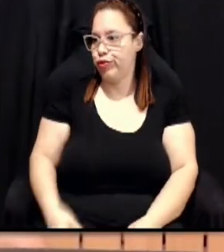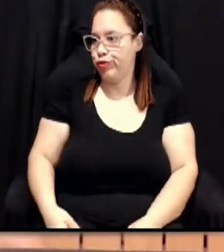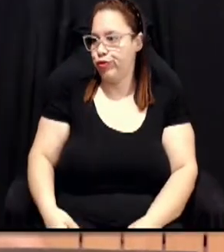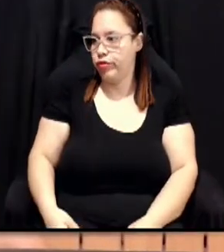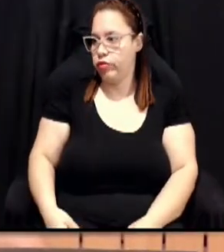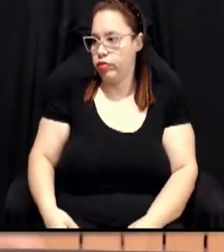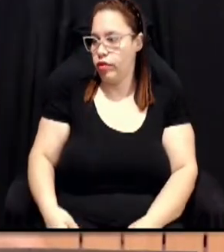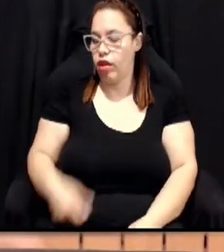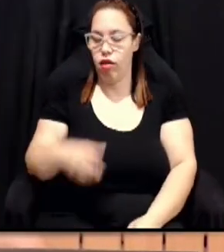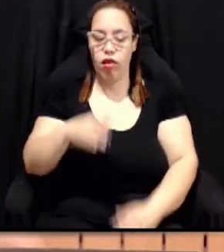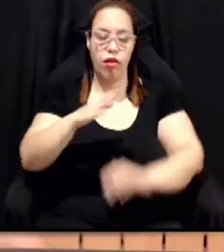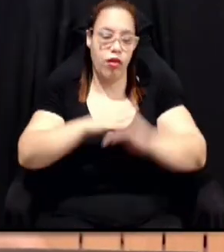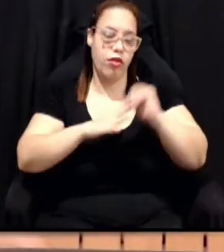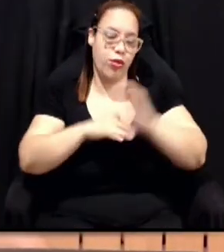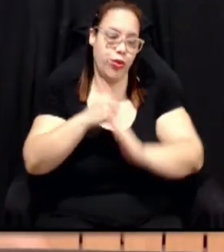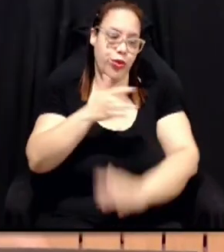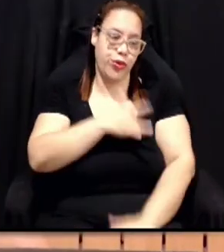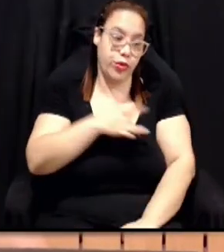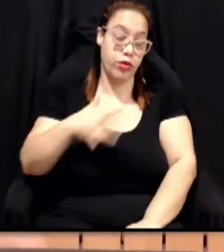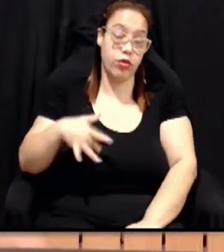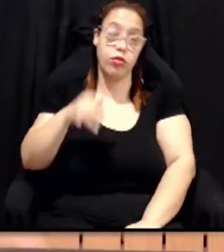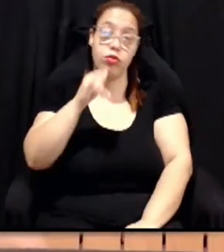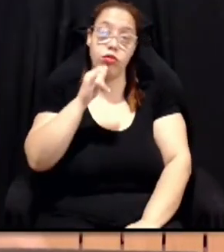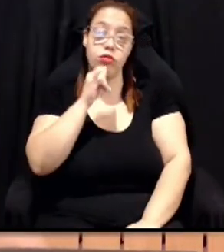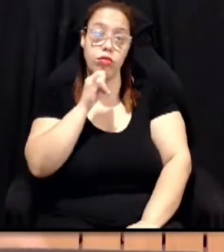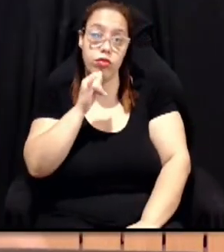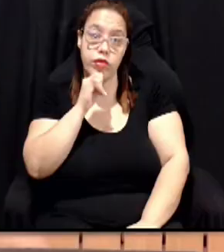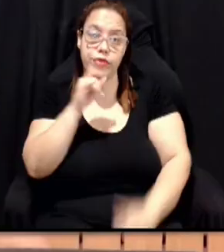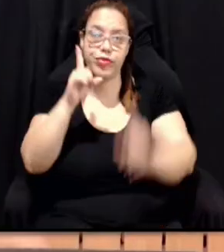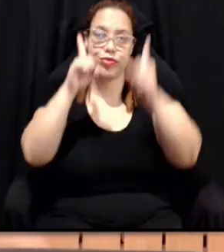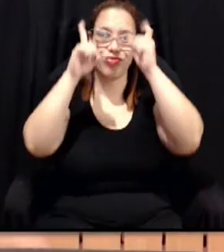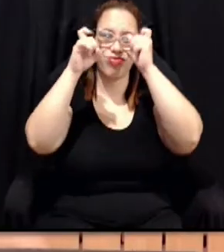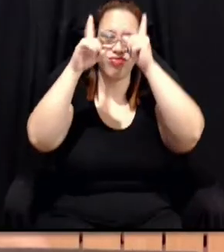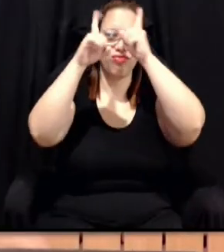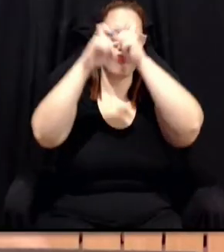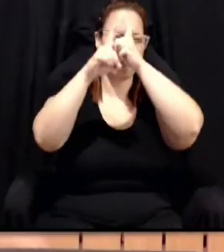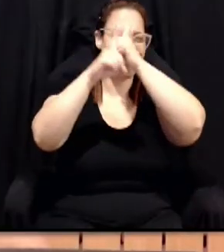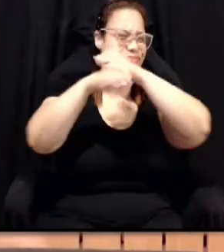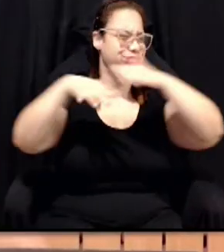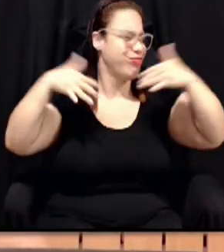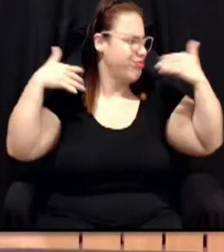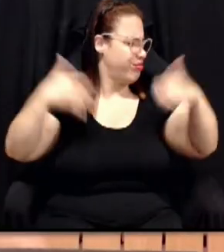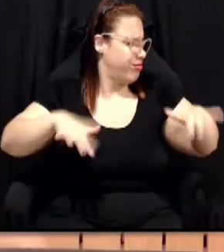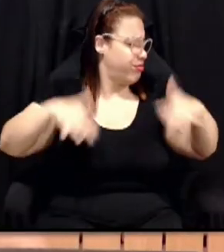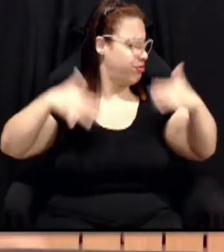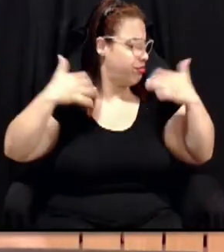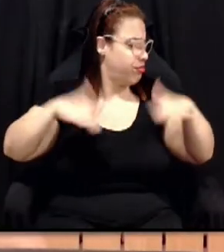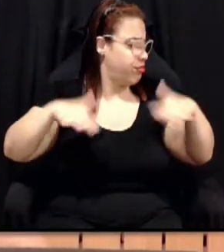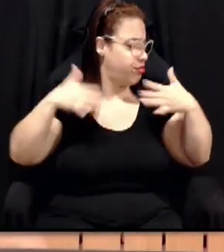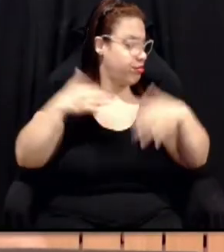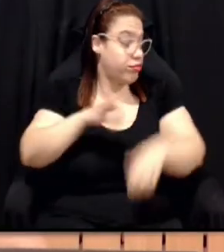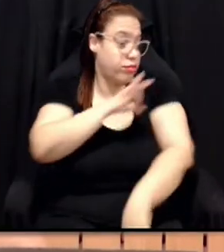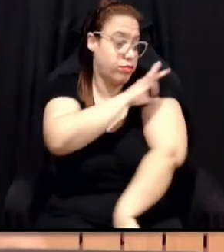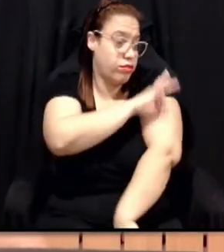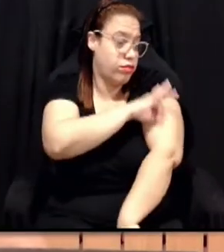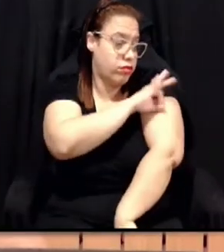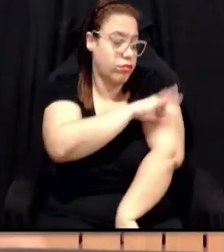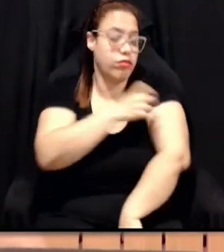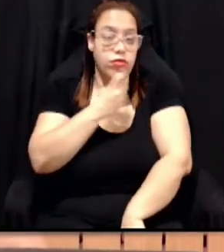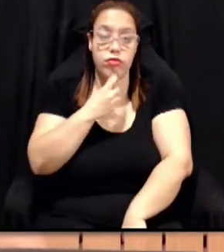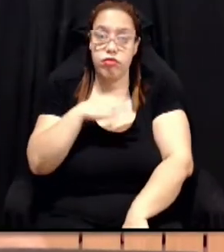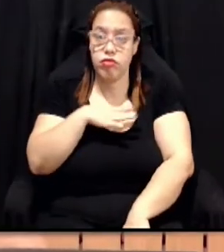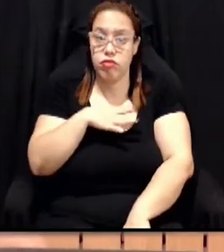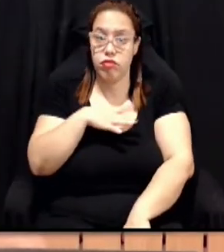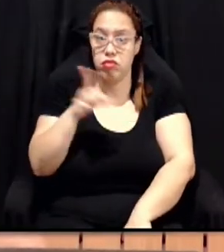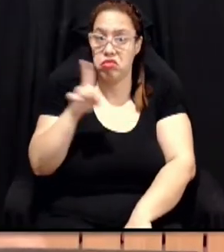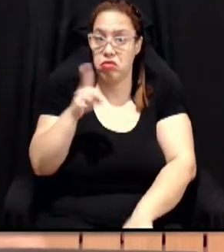por exemplo, tiveram muita dificuldade. A Prefeitura Municipal de Campinas não